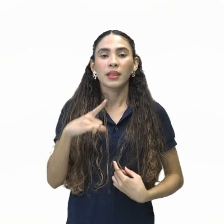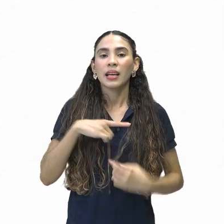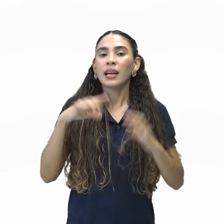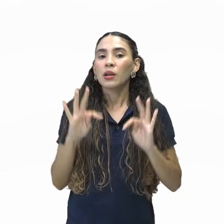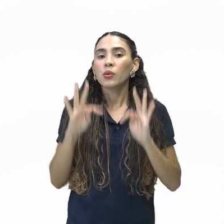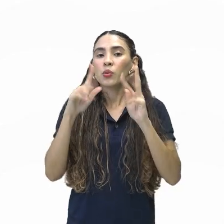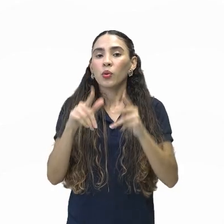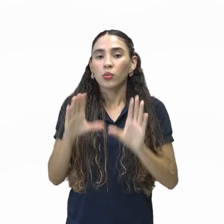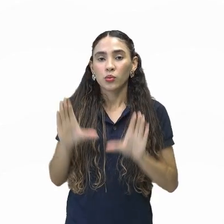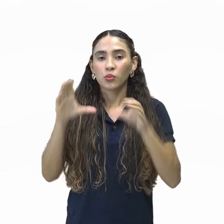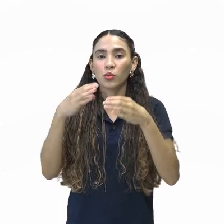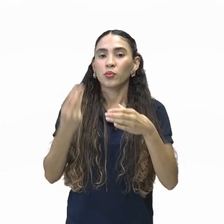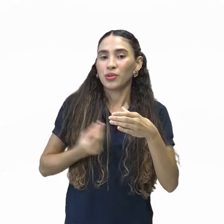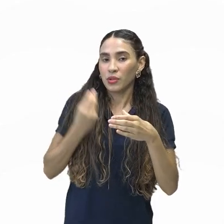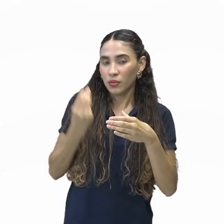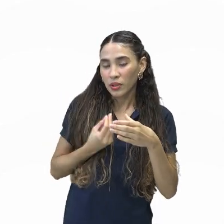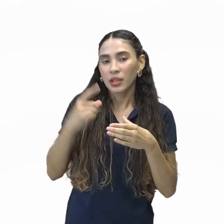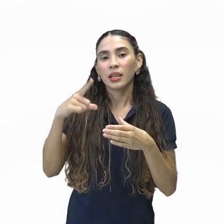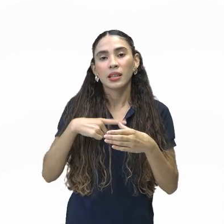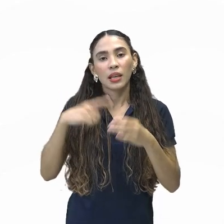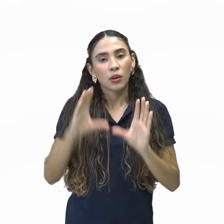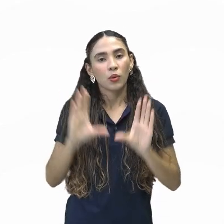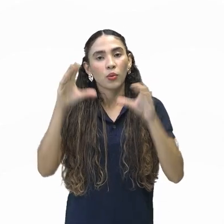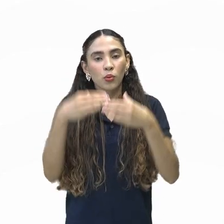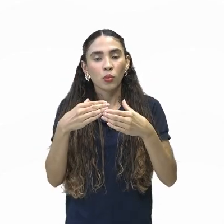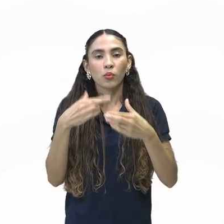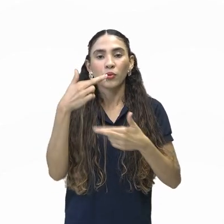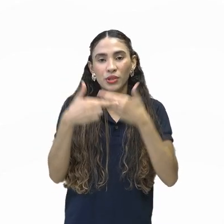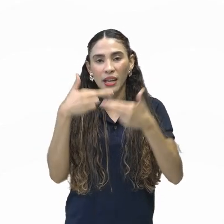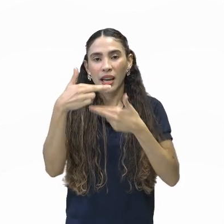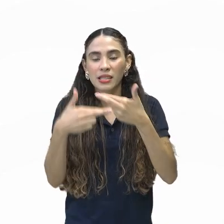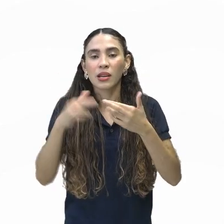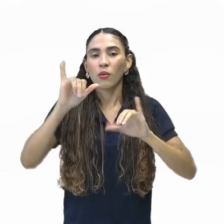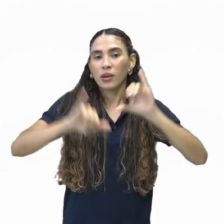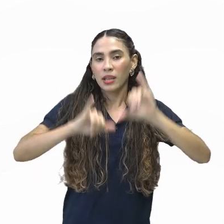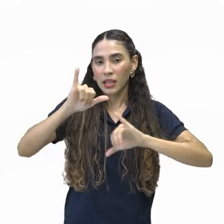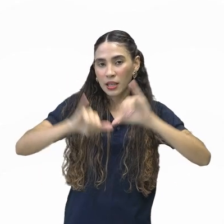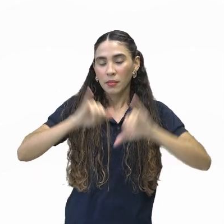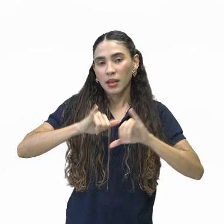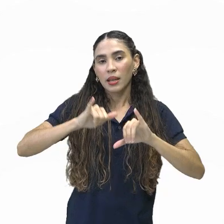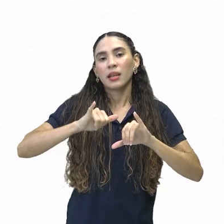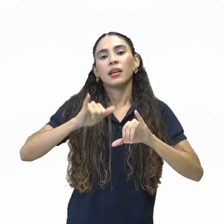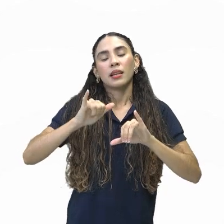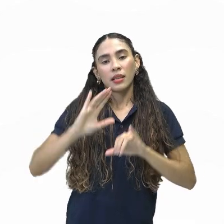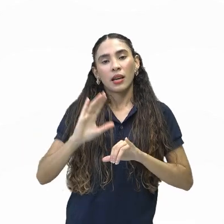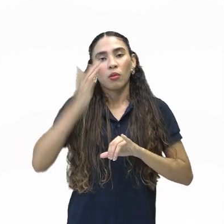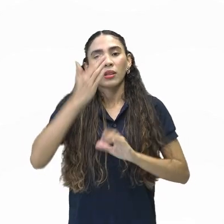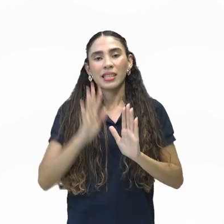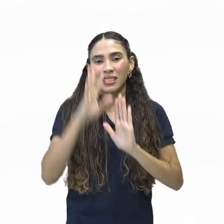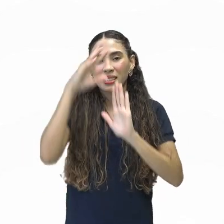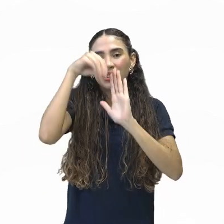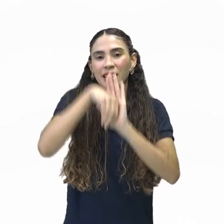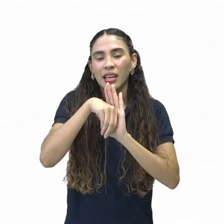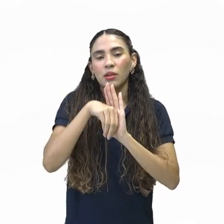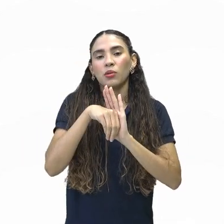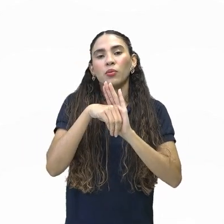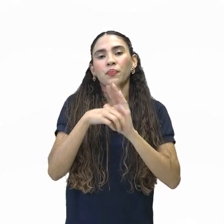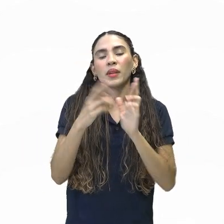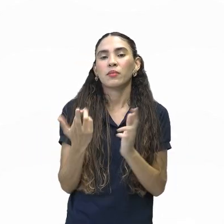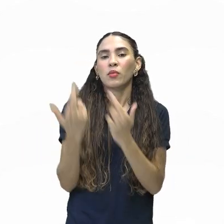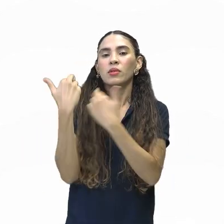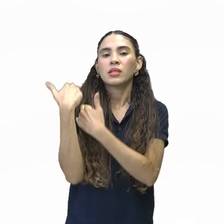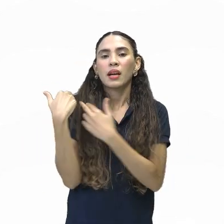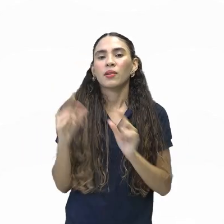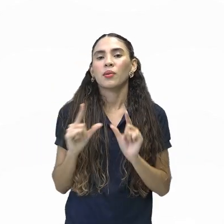seres vivos que possuem um conjunto de reações químicas que ocorrem em seu interior,